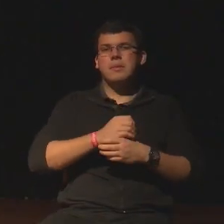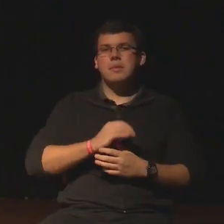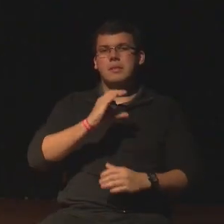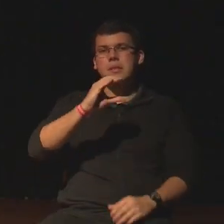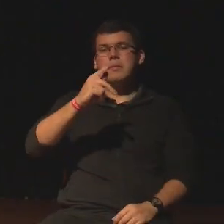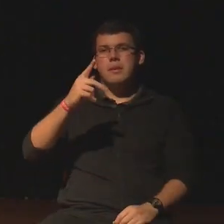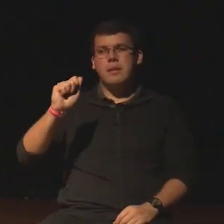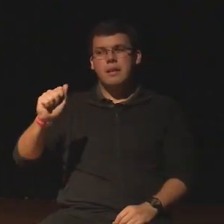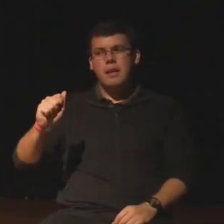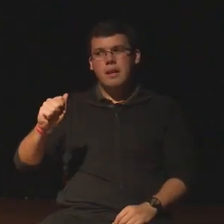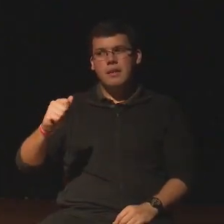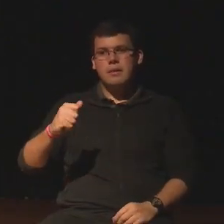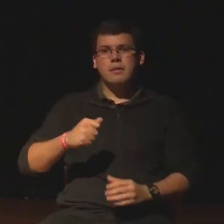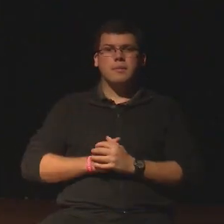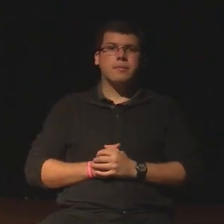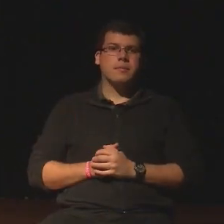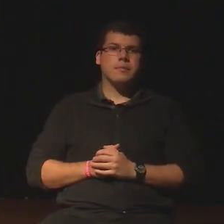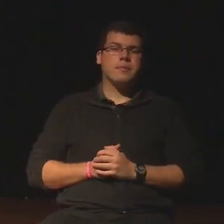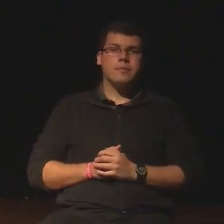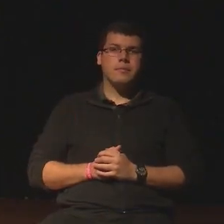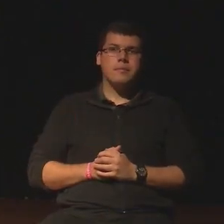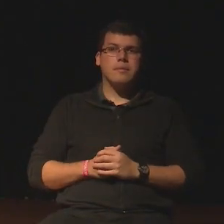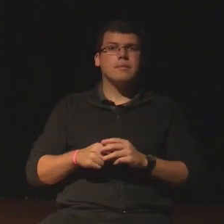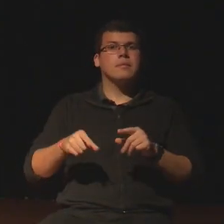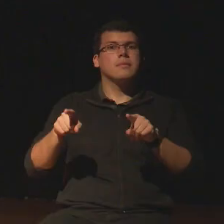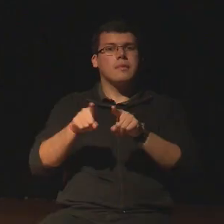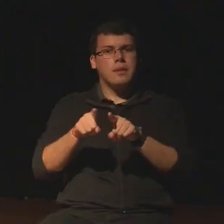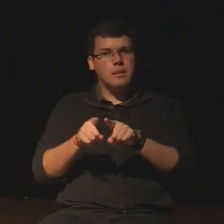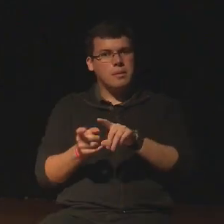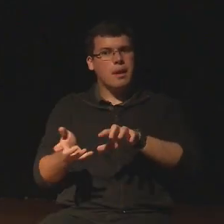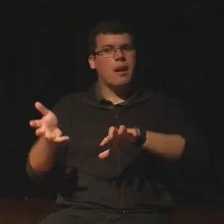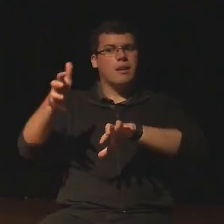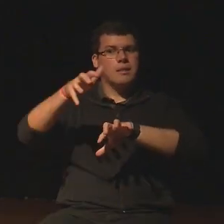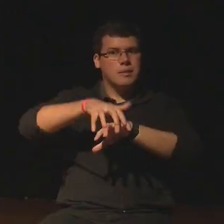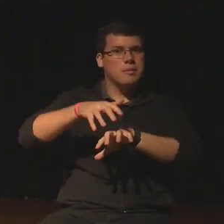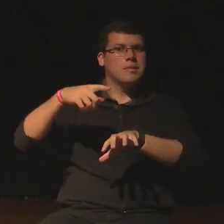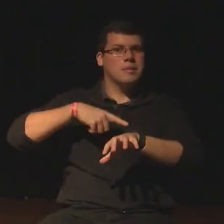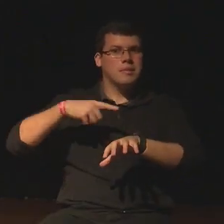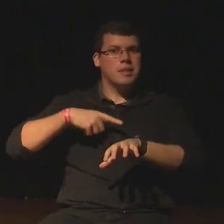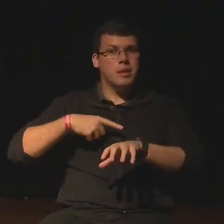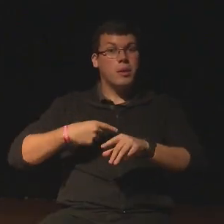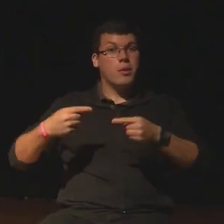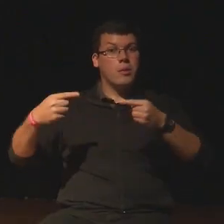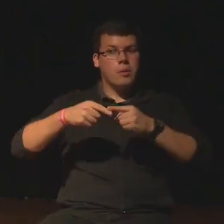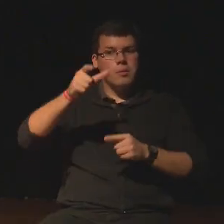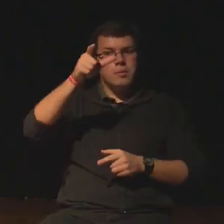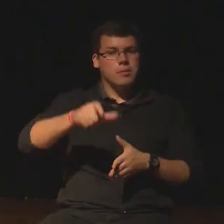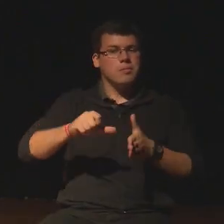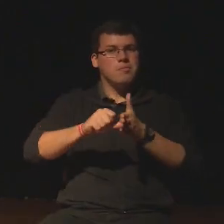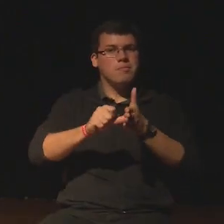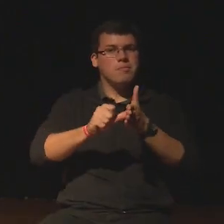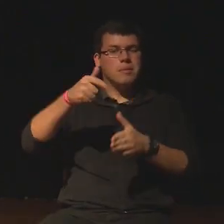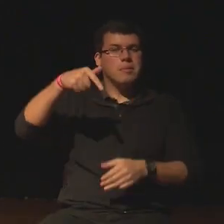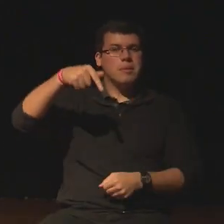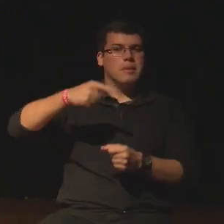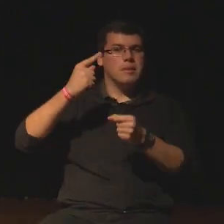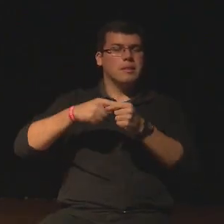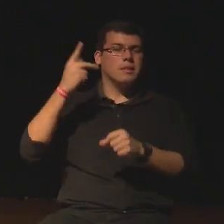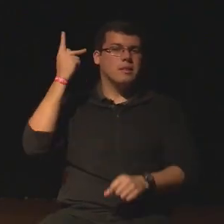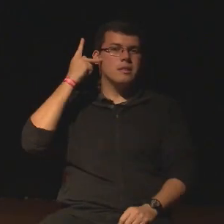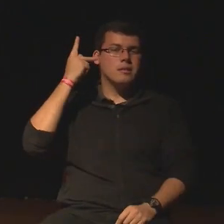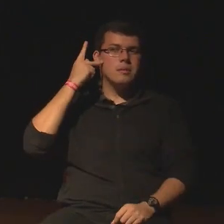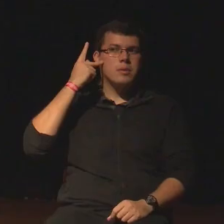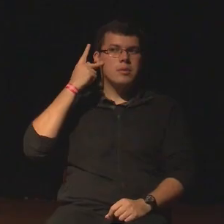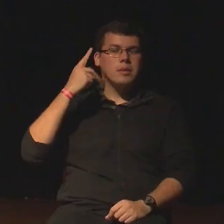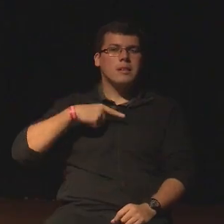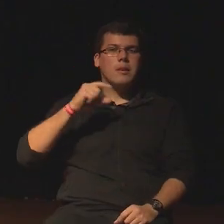CPA, que isso é muito importante, e teremos acessibilidade. É o primeiro modelo que teremos na cidade, que é,